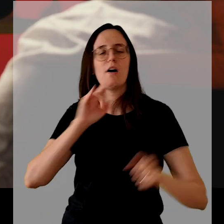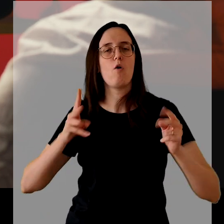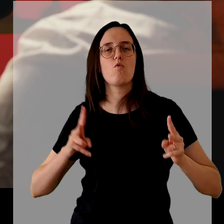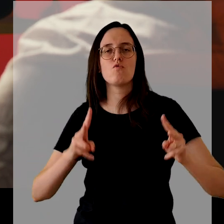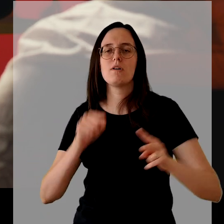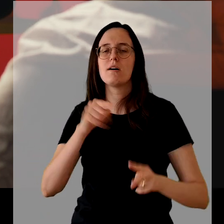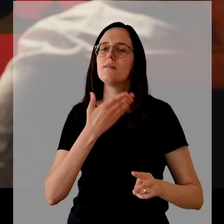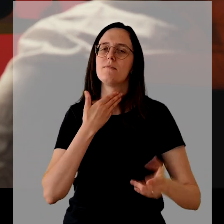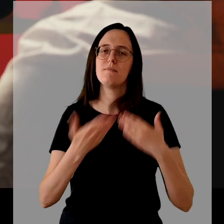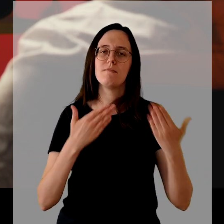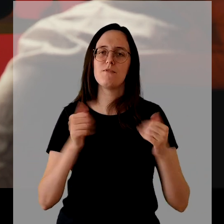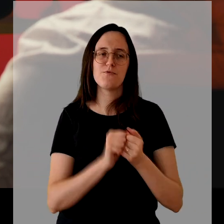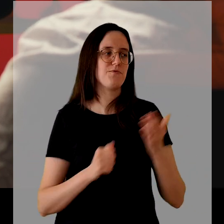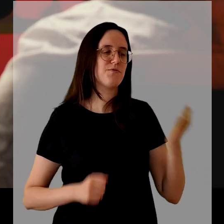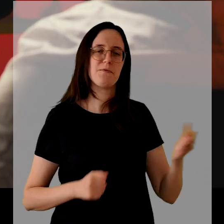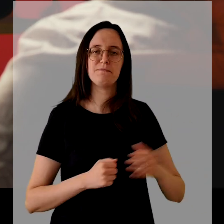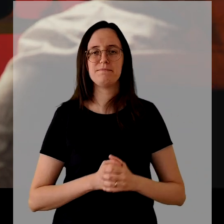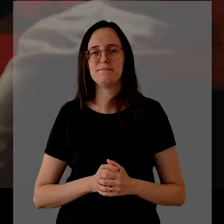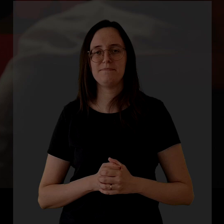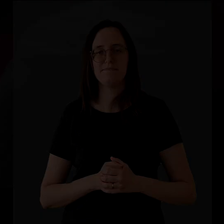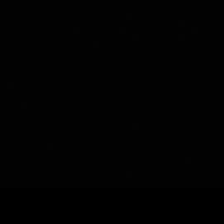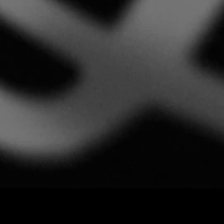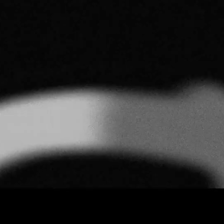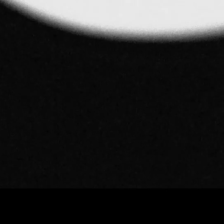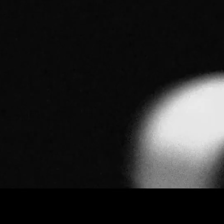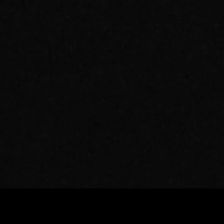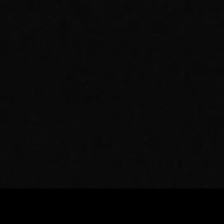vai continuar esse papo com o João Castelo Branco.